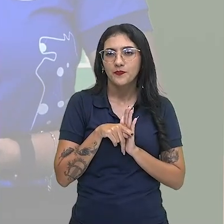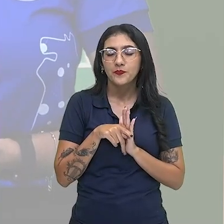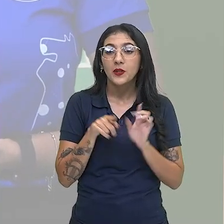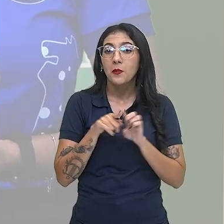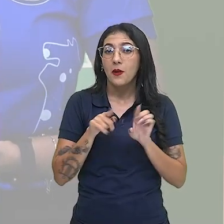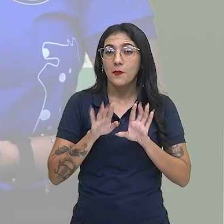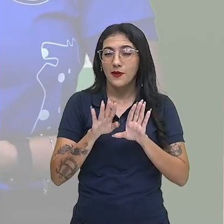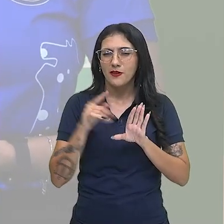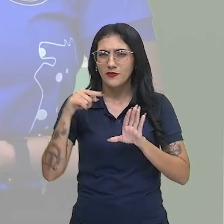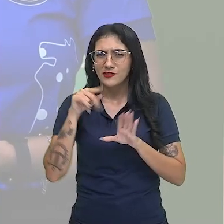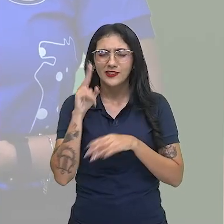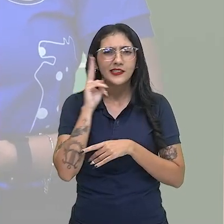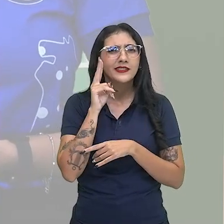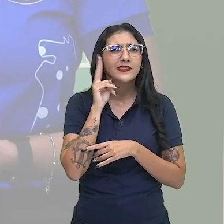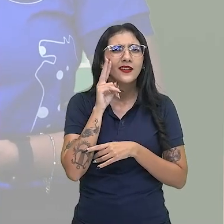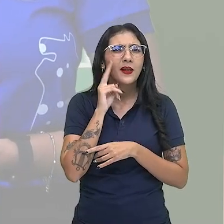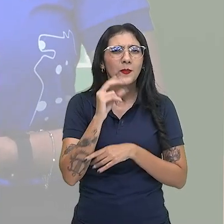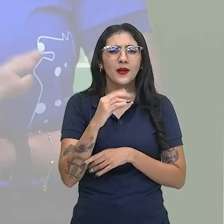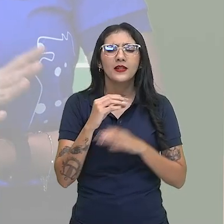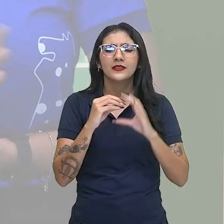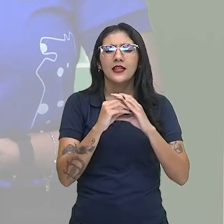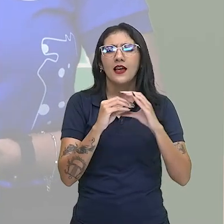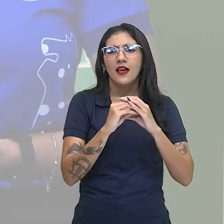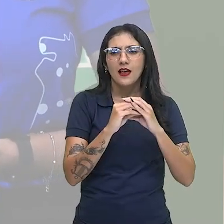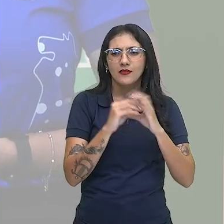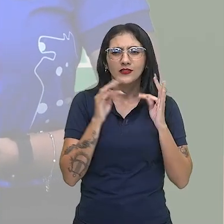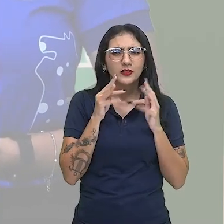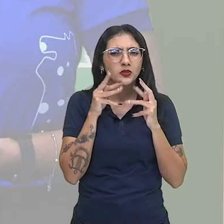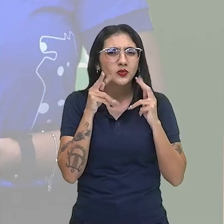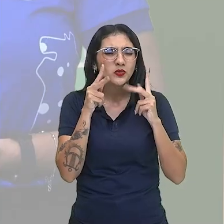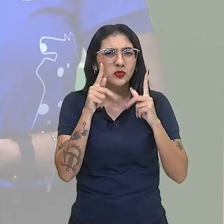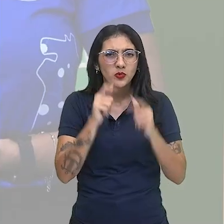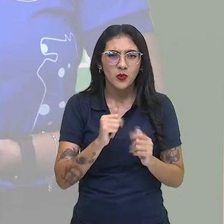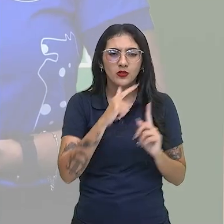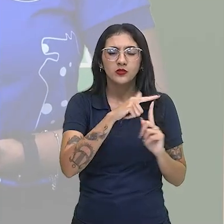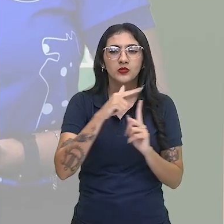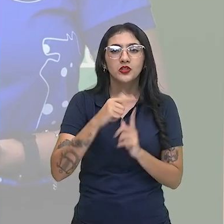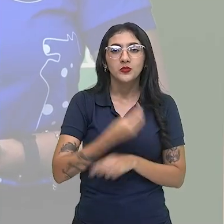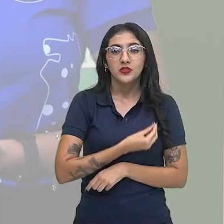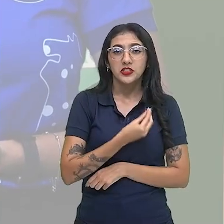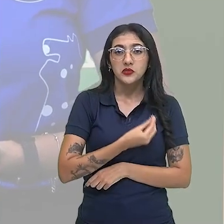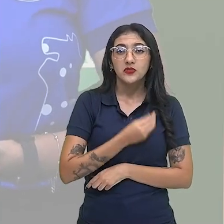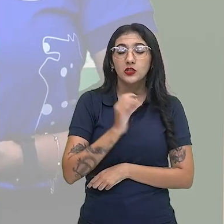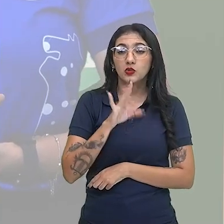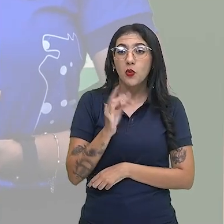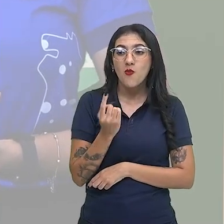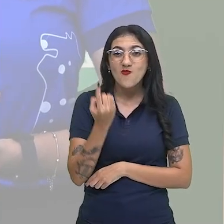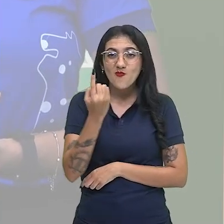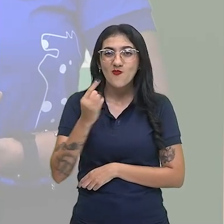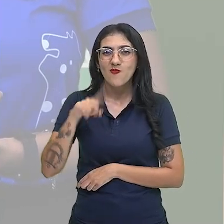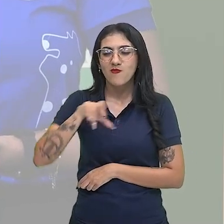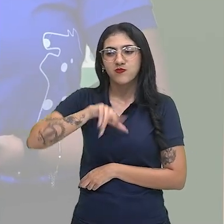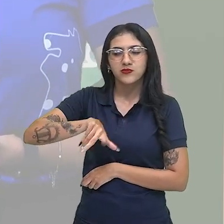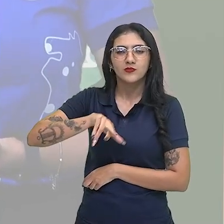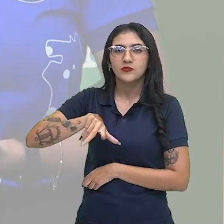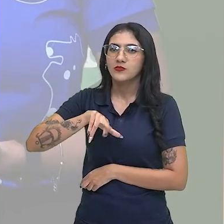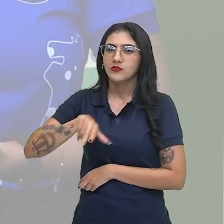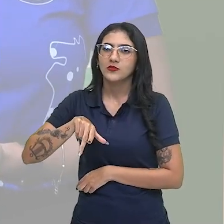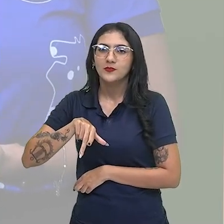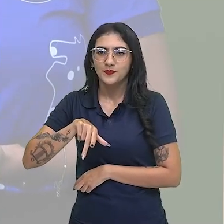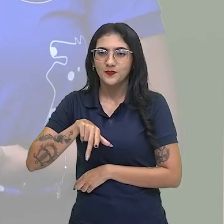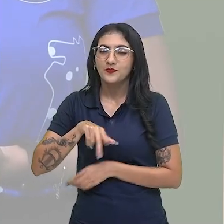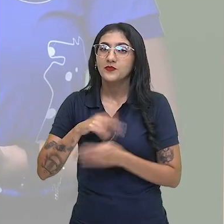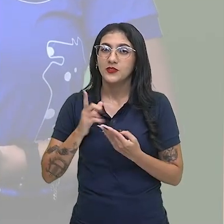vou lembrar para vocês quando a gente falar de célula, que dentre todos os organismos vivos tem um único que não é formado por célula. E